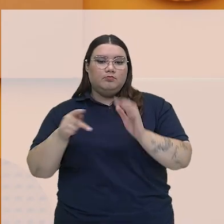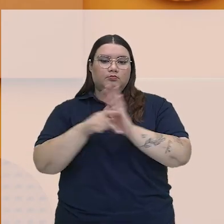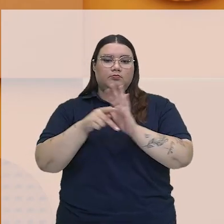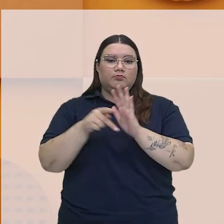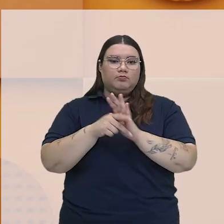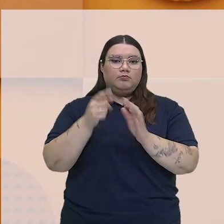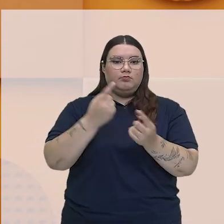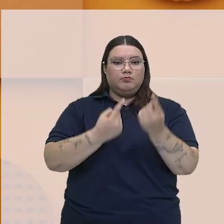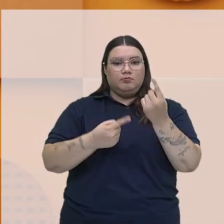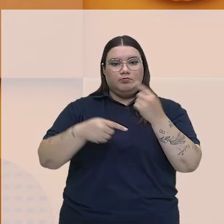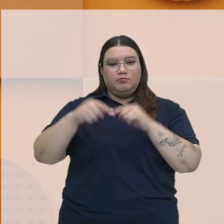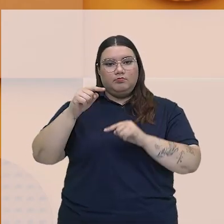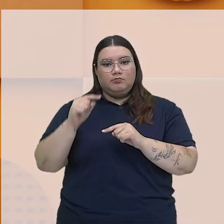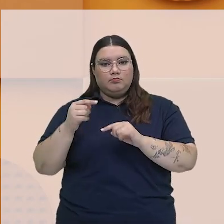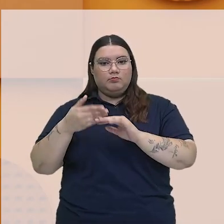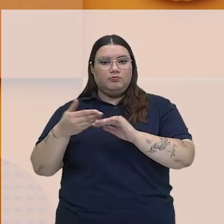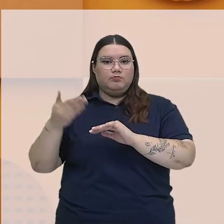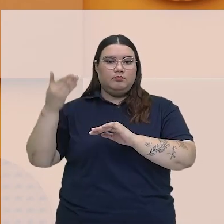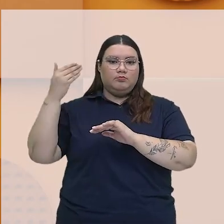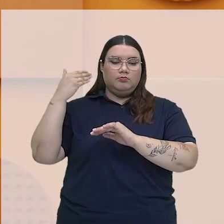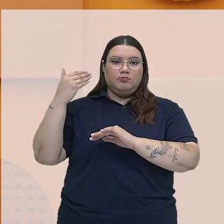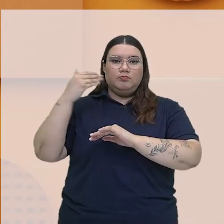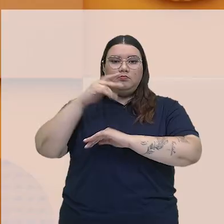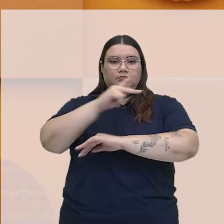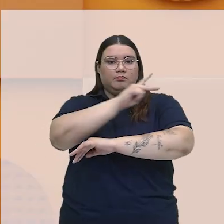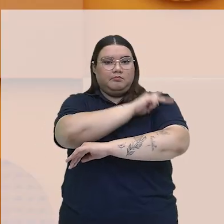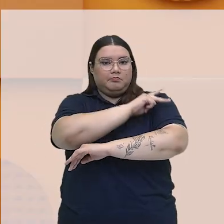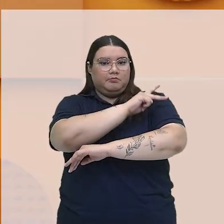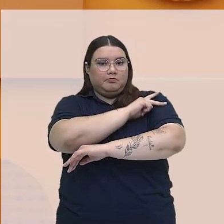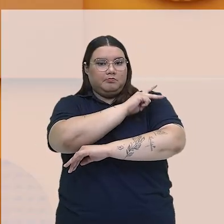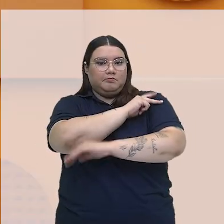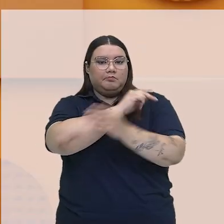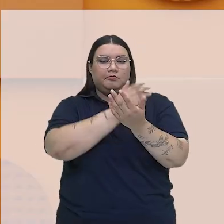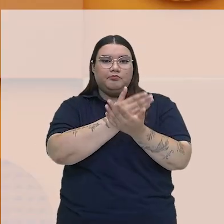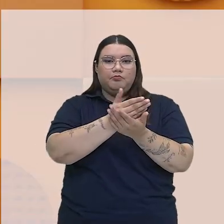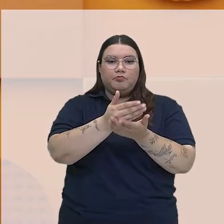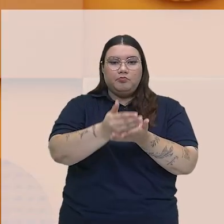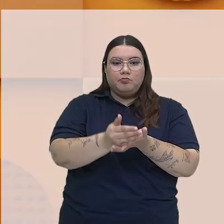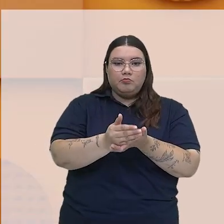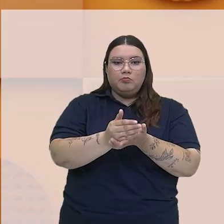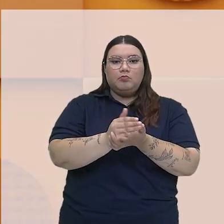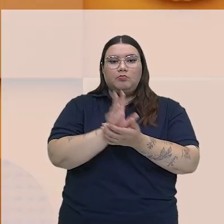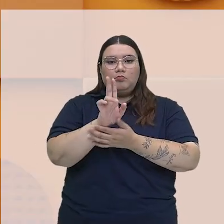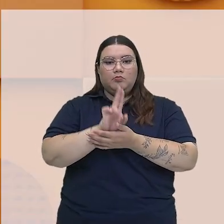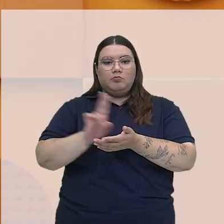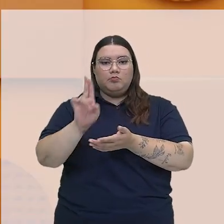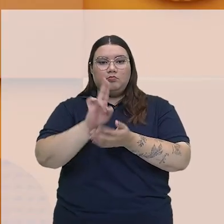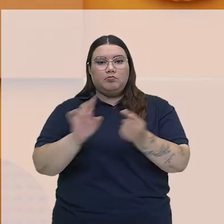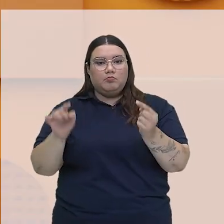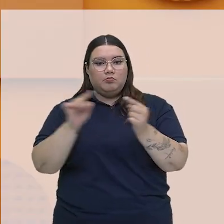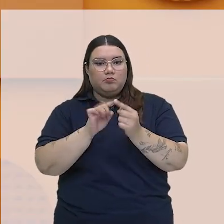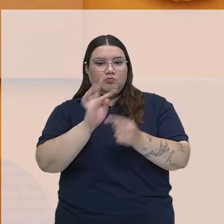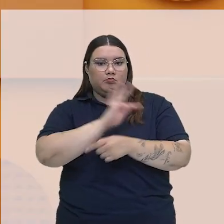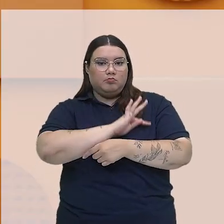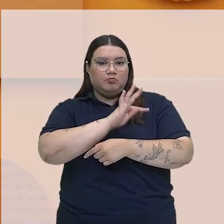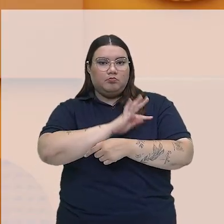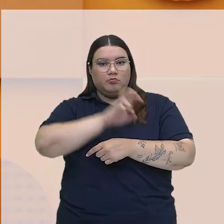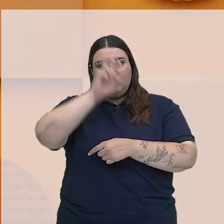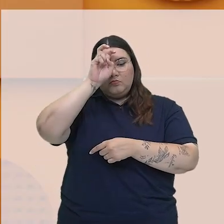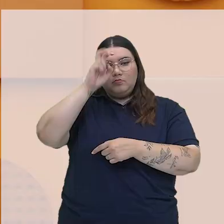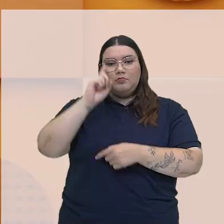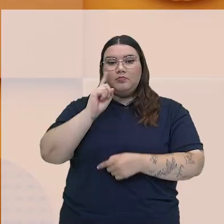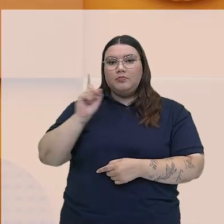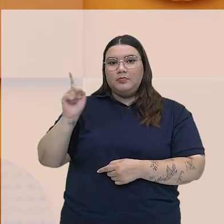dessa evolução, desde os primórdios, ou seja, desde quando se começou a utilizar essa técnica lá no